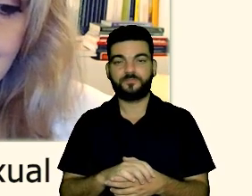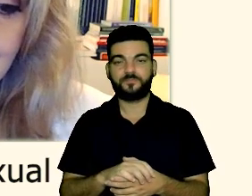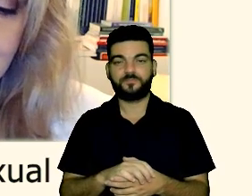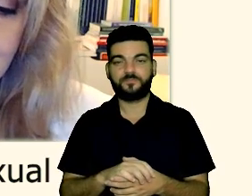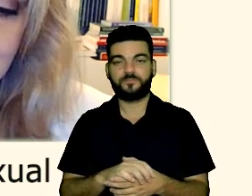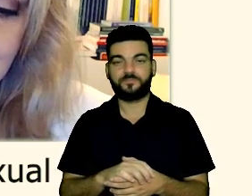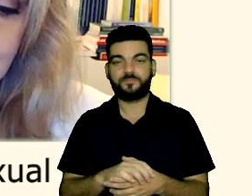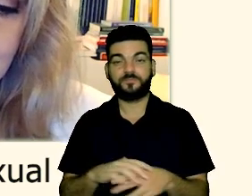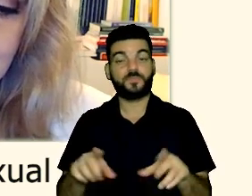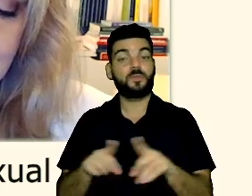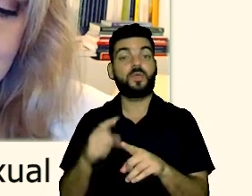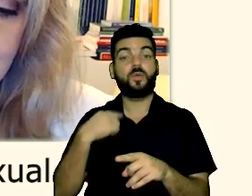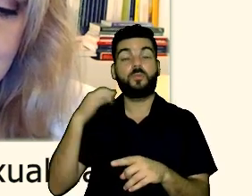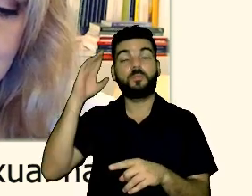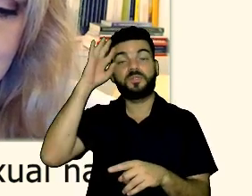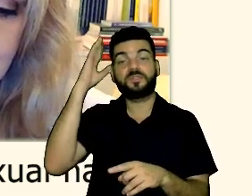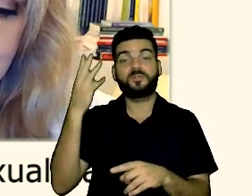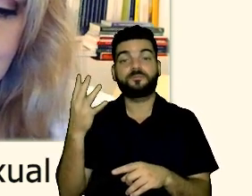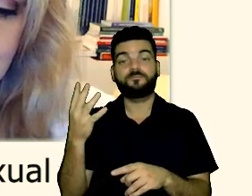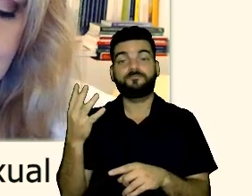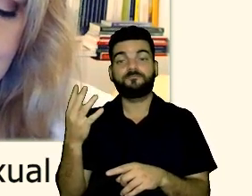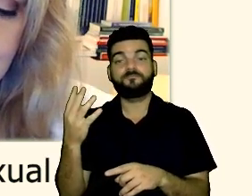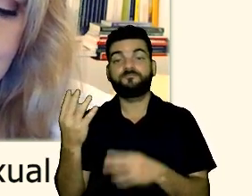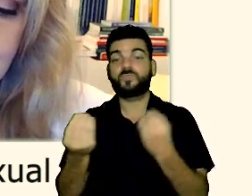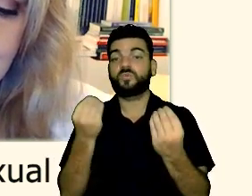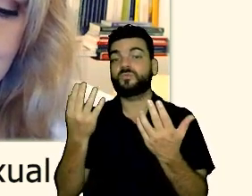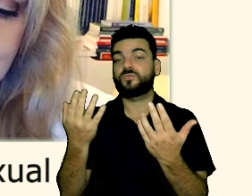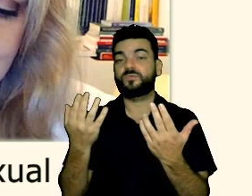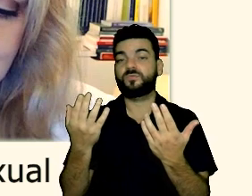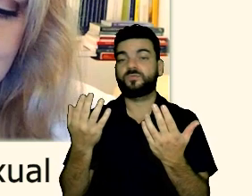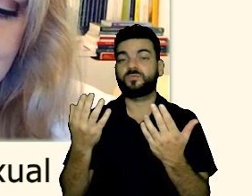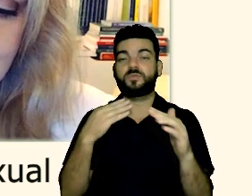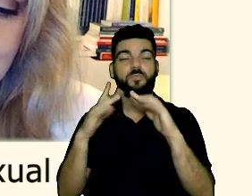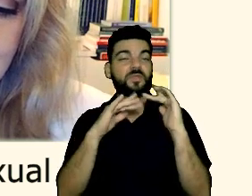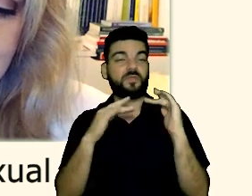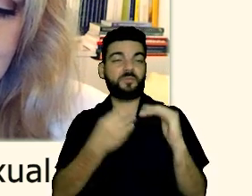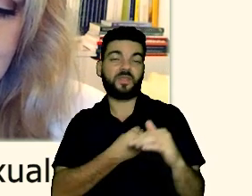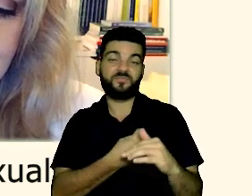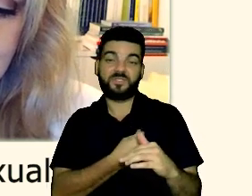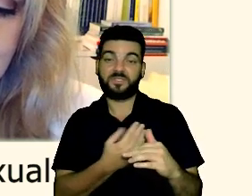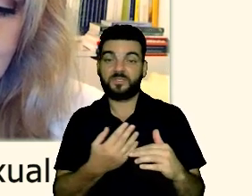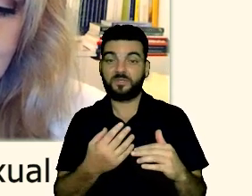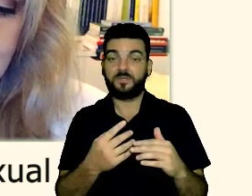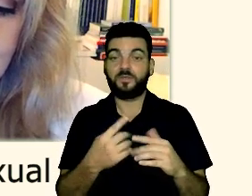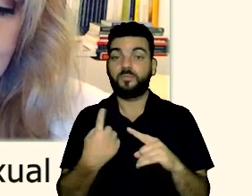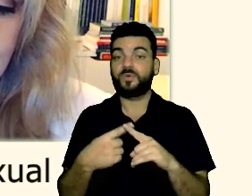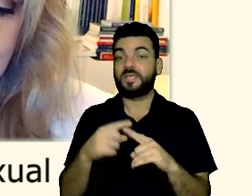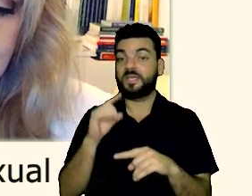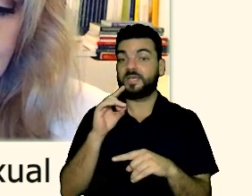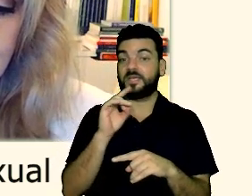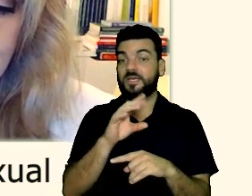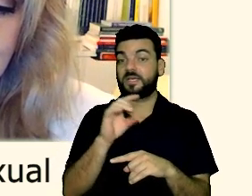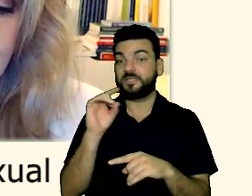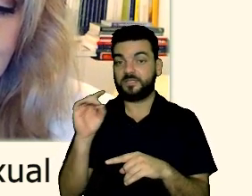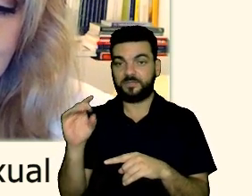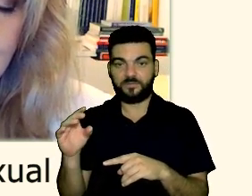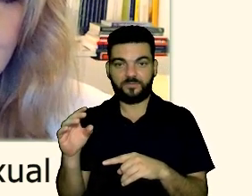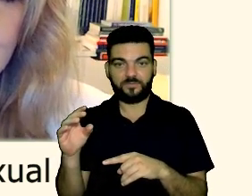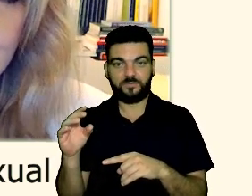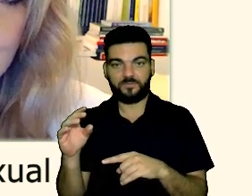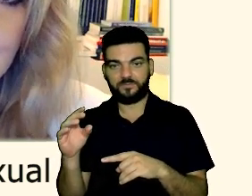assediador não ser, continuar trabalhando, né, no mesmo local, e é